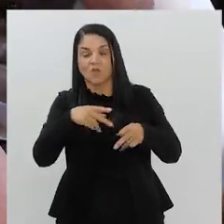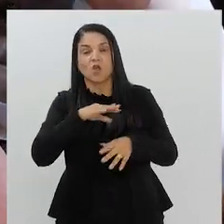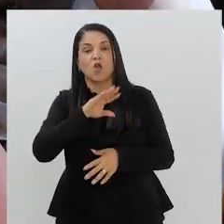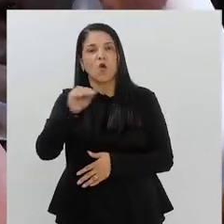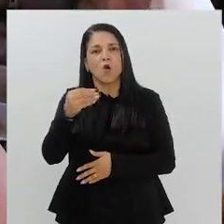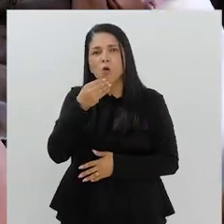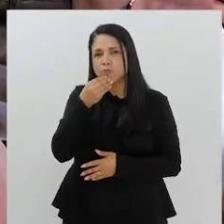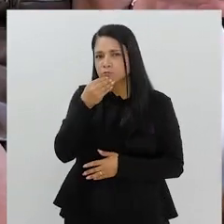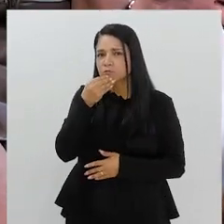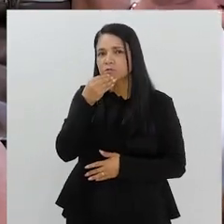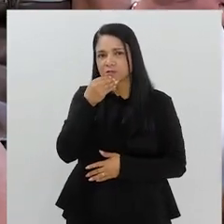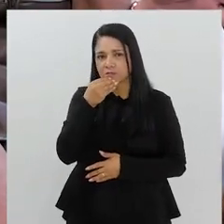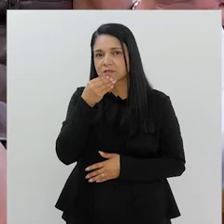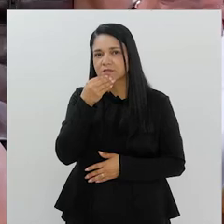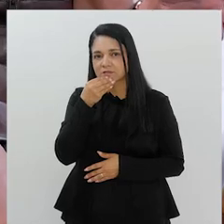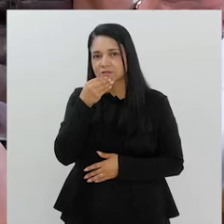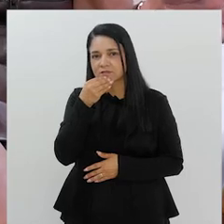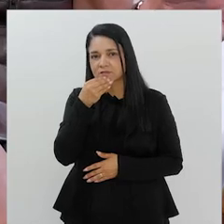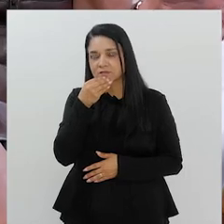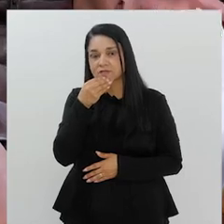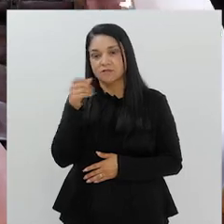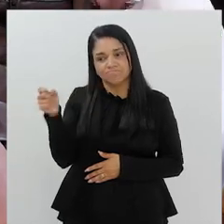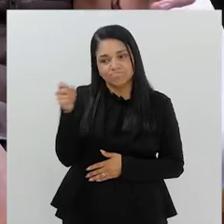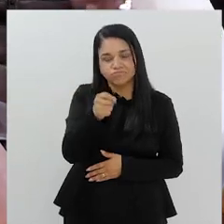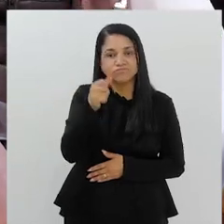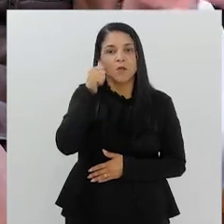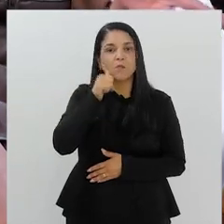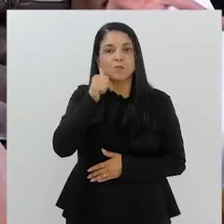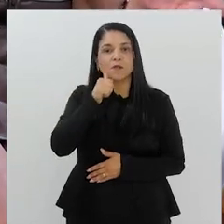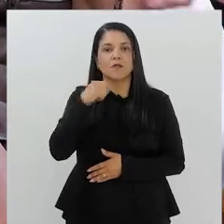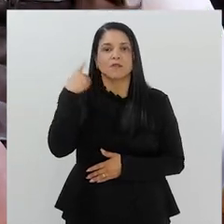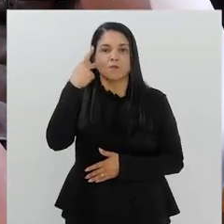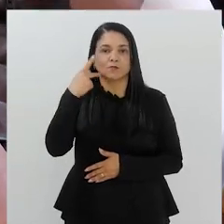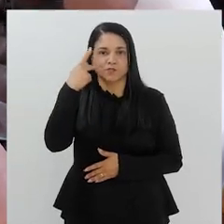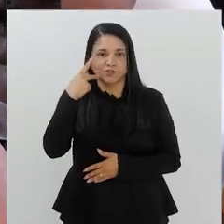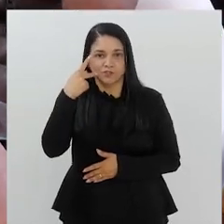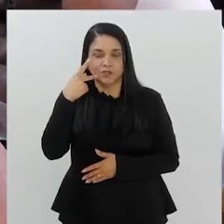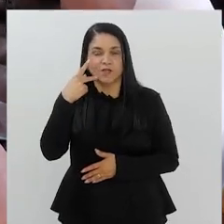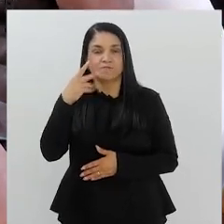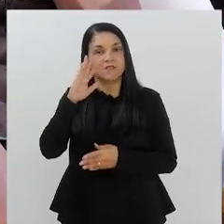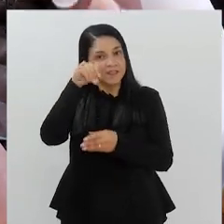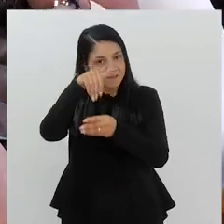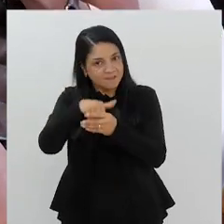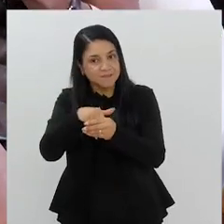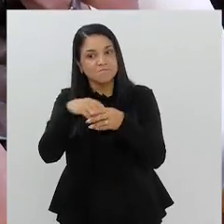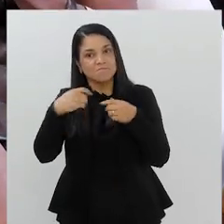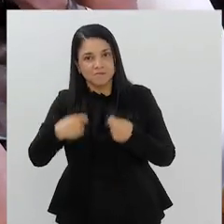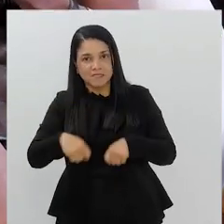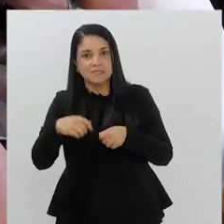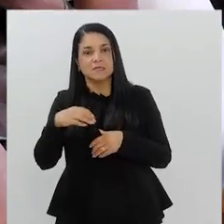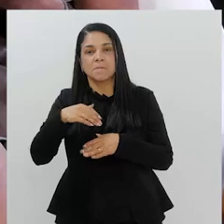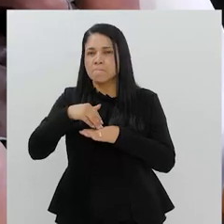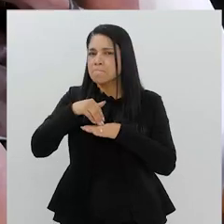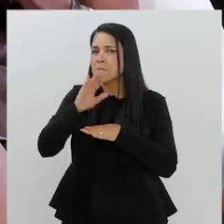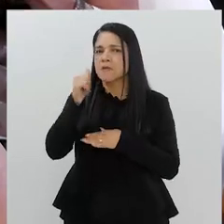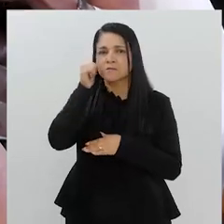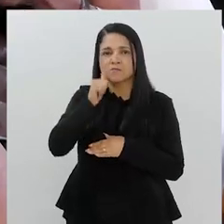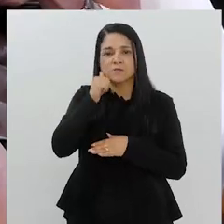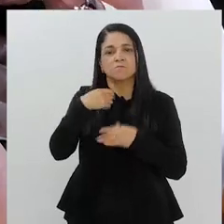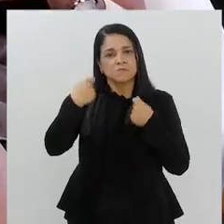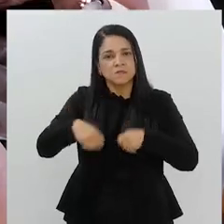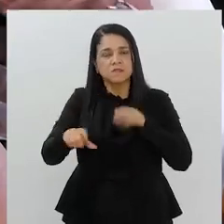né a gente tem uma boa oportunidade aí de colocar mais mulheres na política né Vamos eleger mais mulheres porque a gente precisa de uma